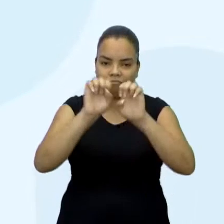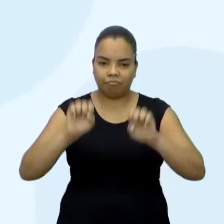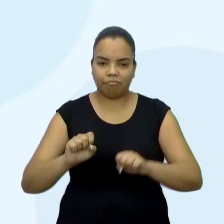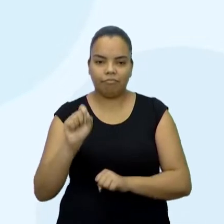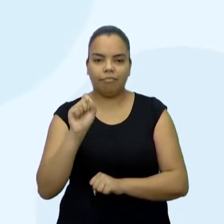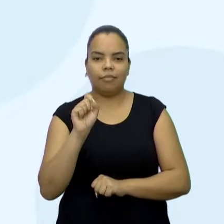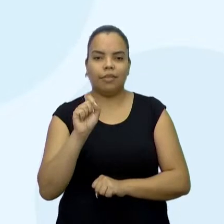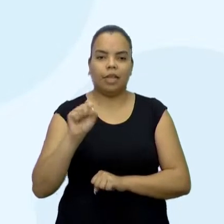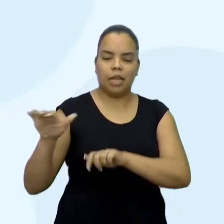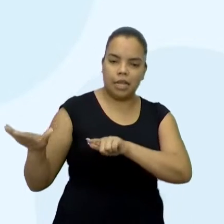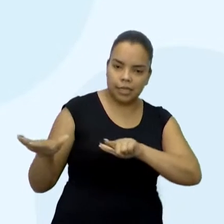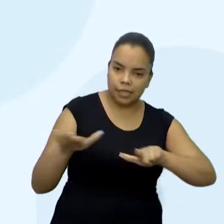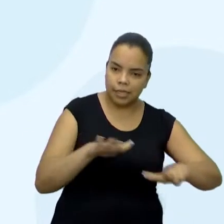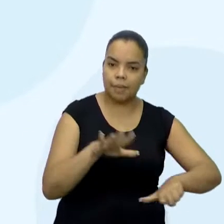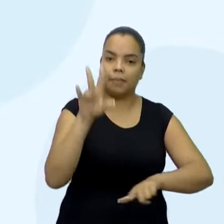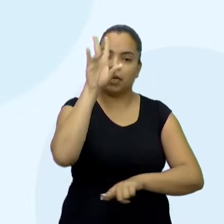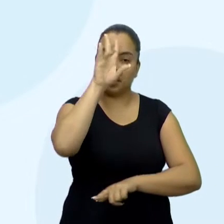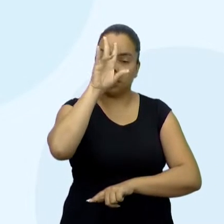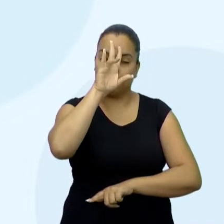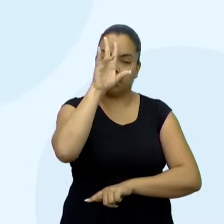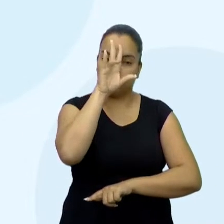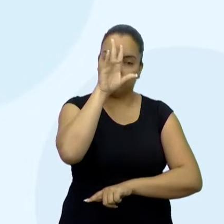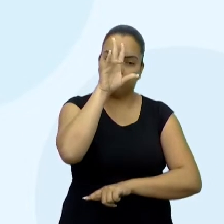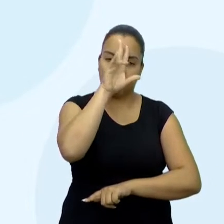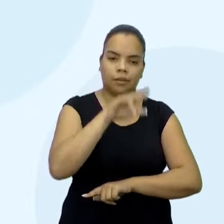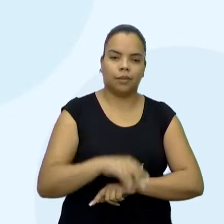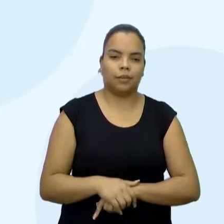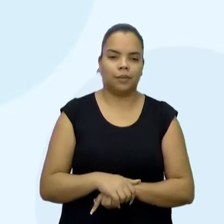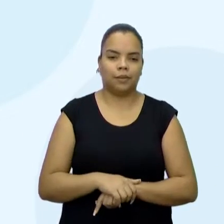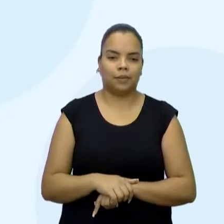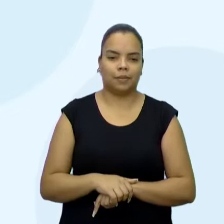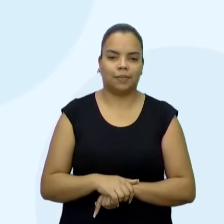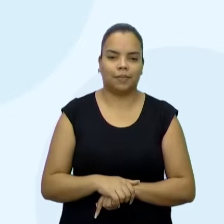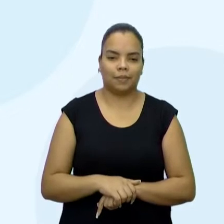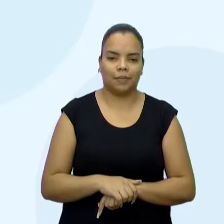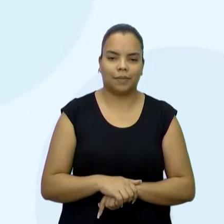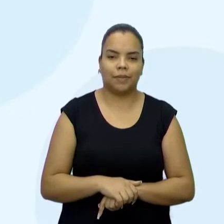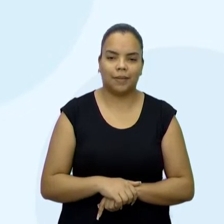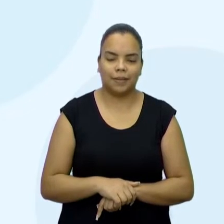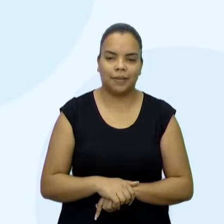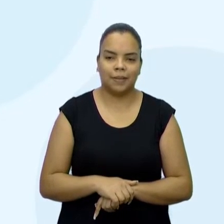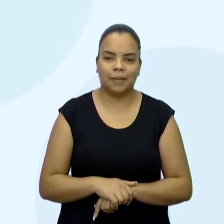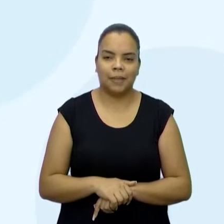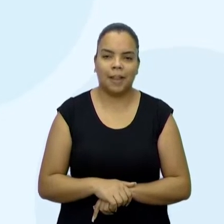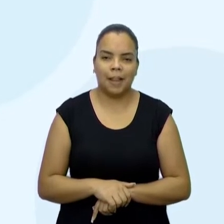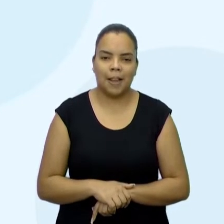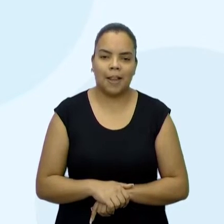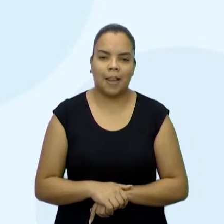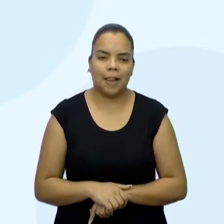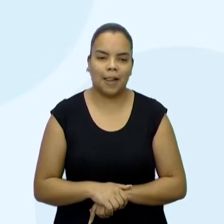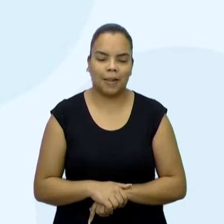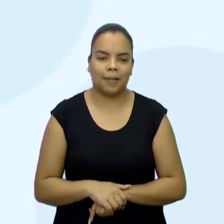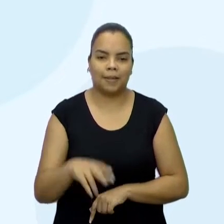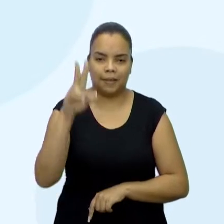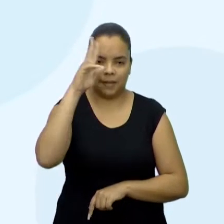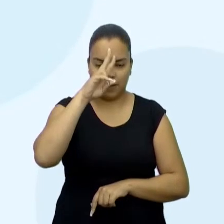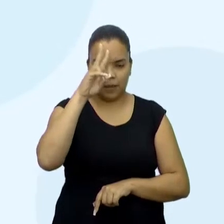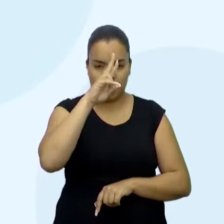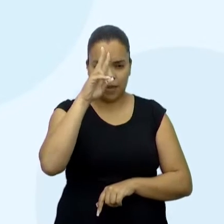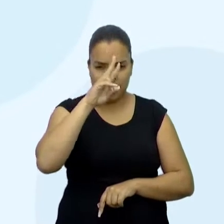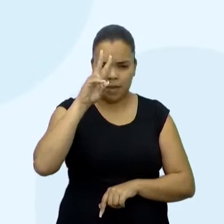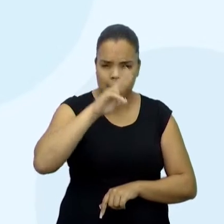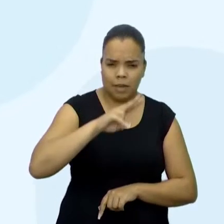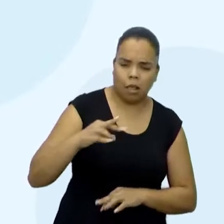na semana, né? Essa semana aí que de uma forma intensiva resgata o que foi